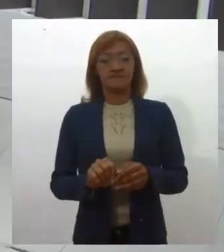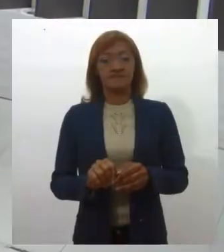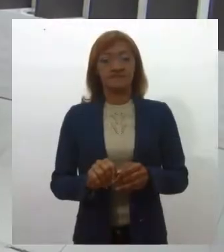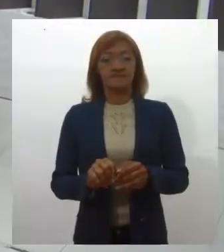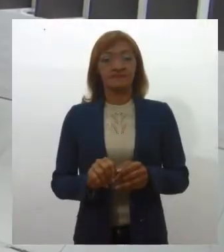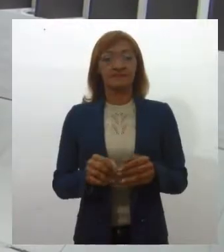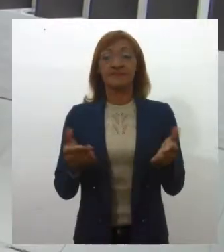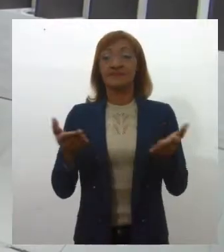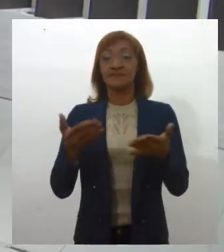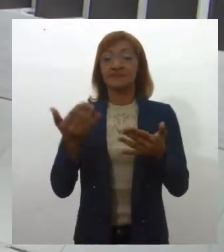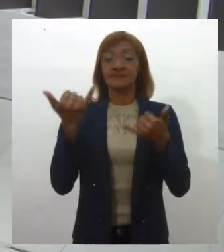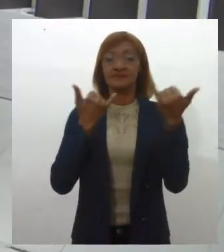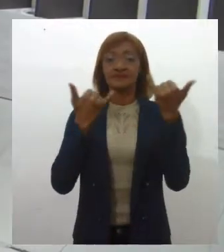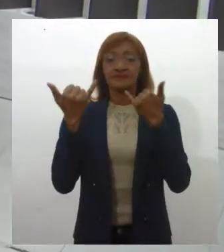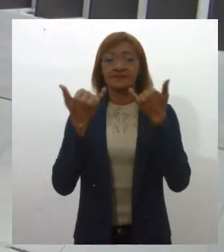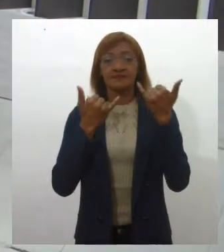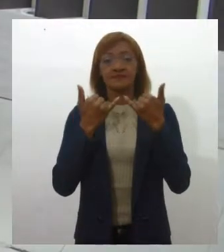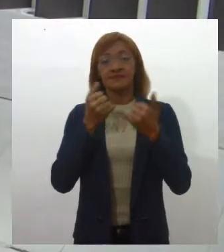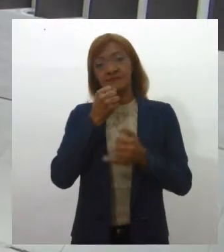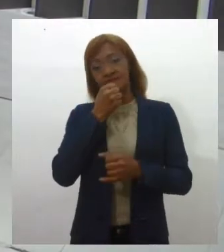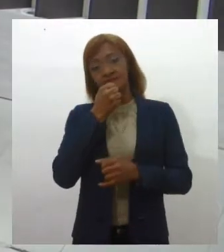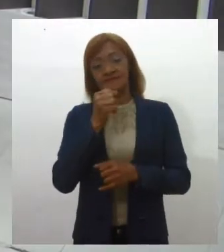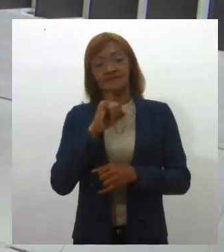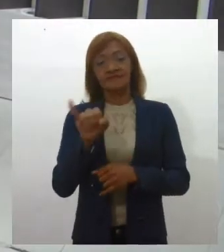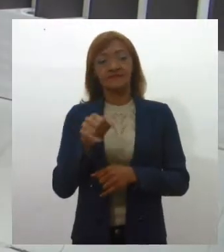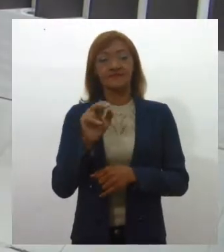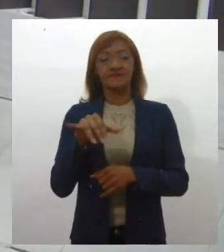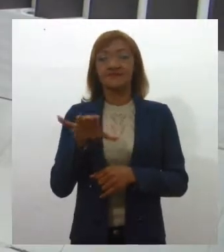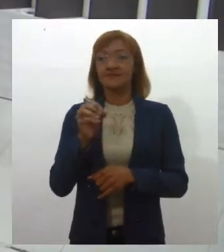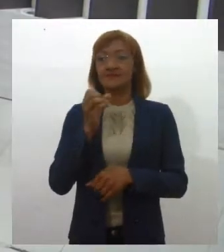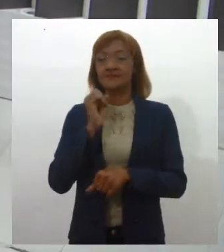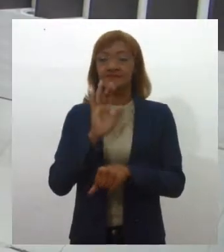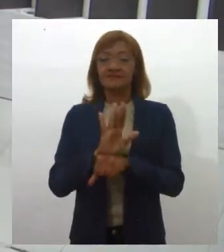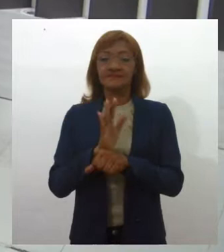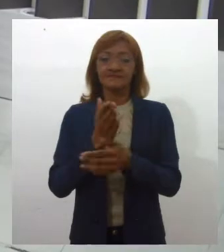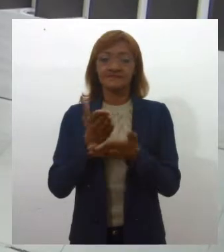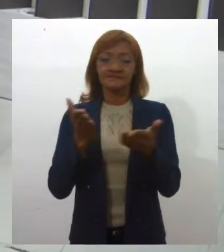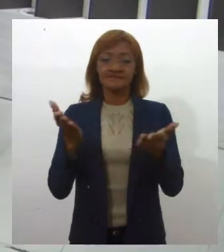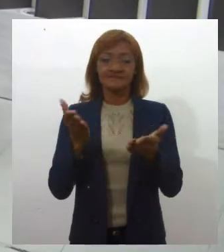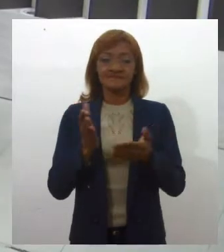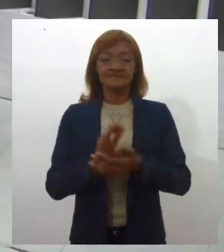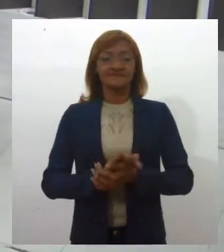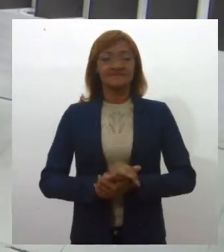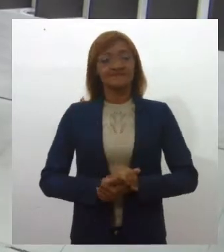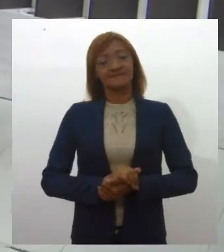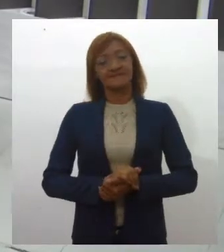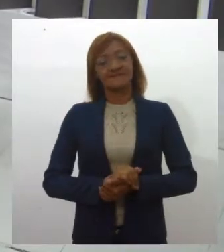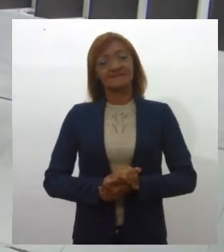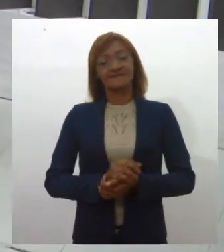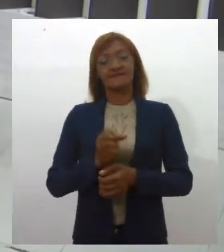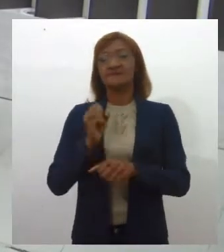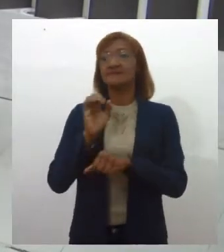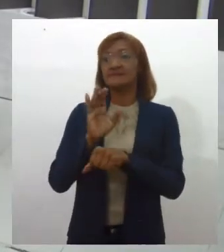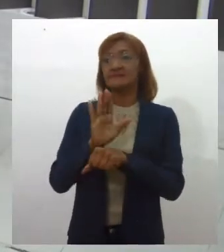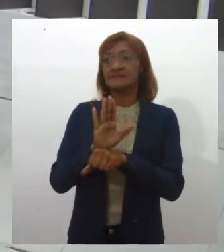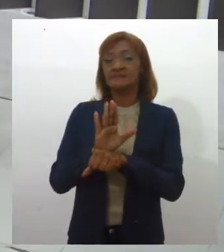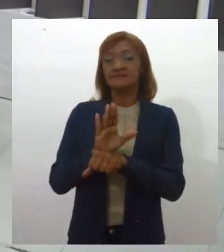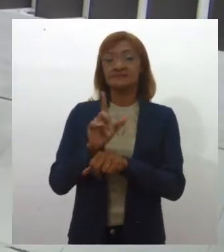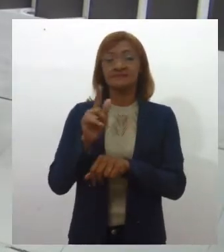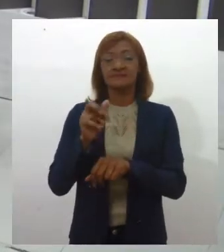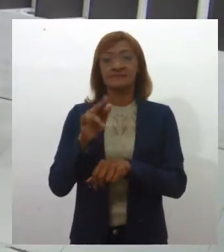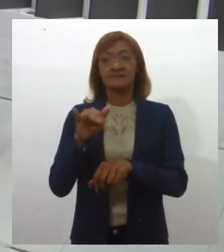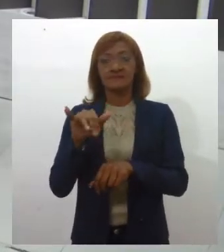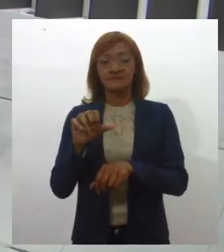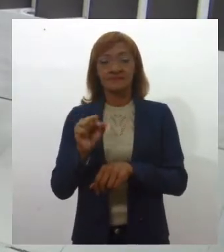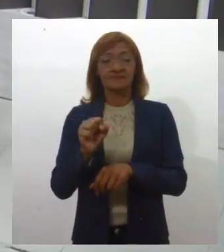Quem traz as informações é o repórter Júnior Matos. Muito boa tarde, Júnior. Muito boa tarde, Larissa. Excelente segunda-feira